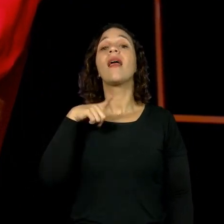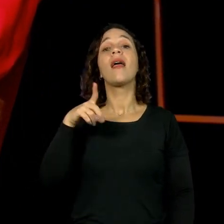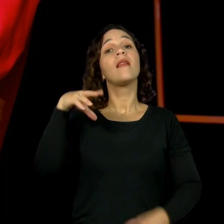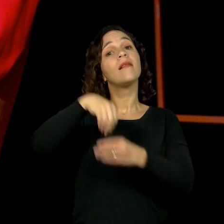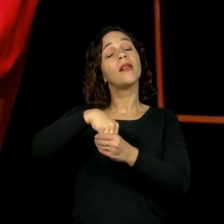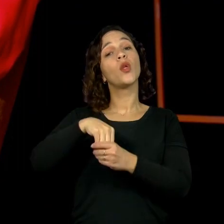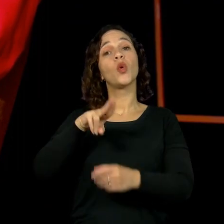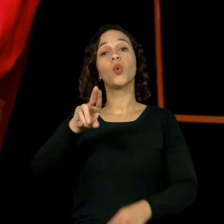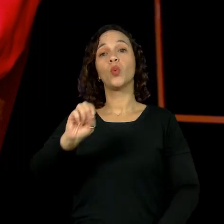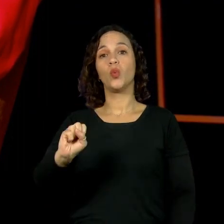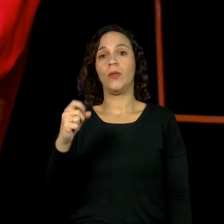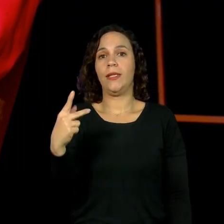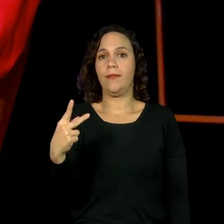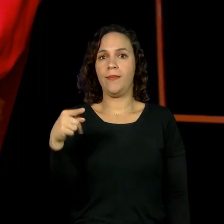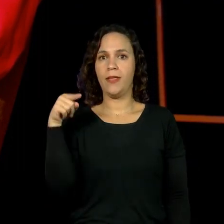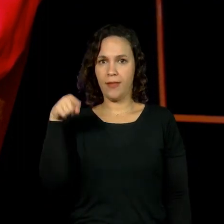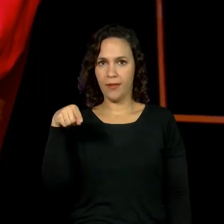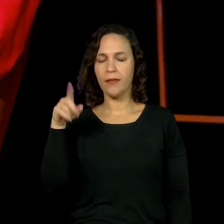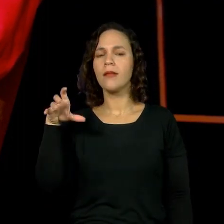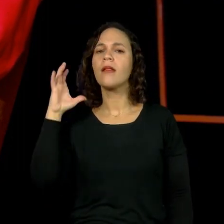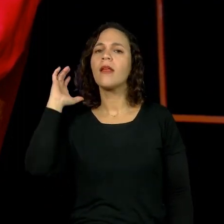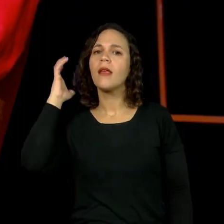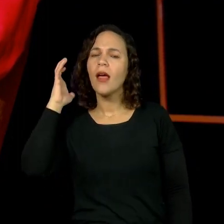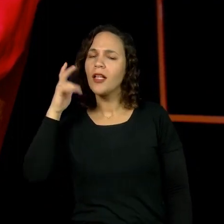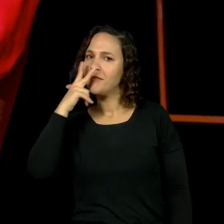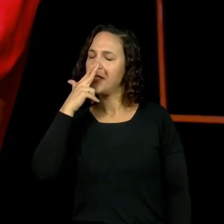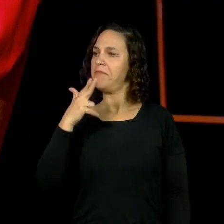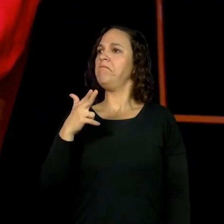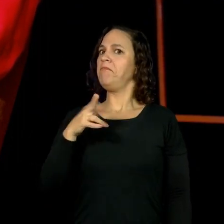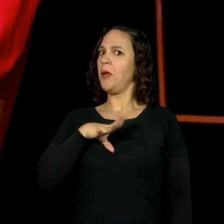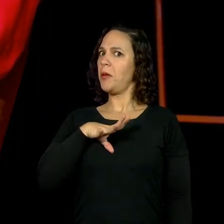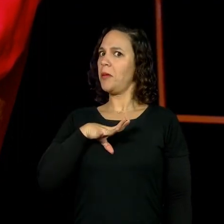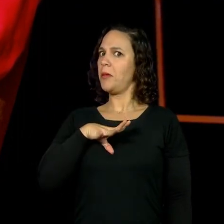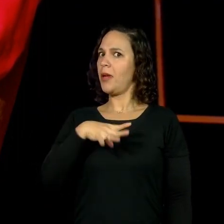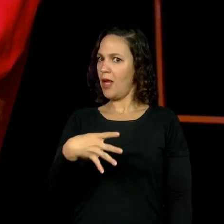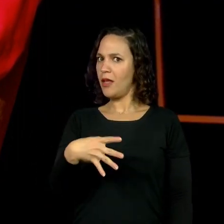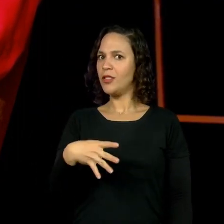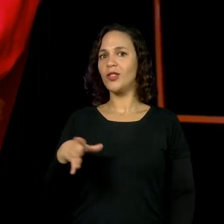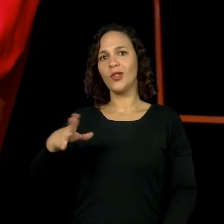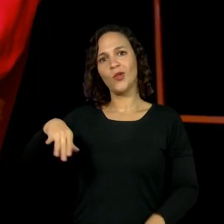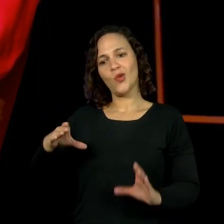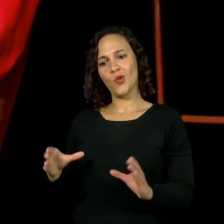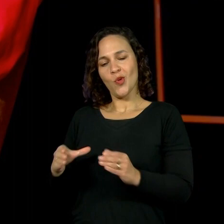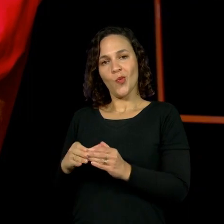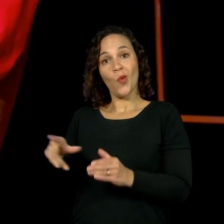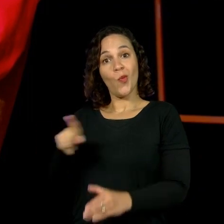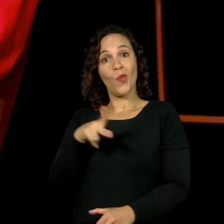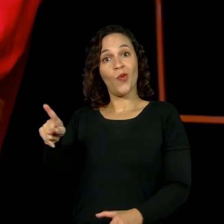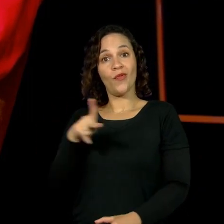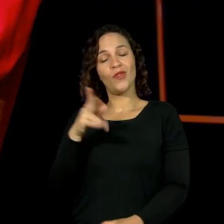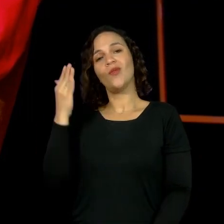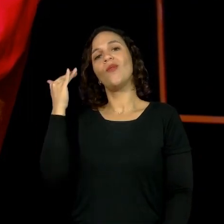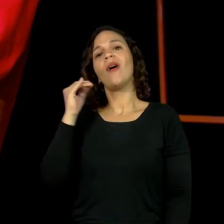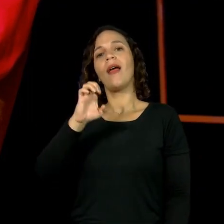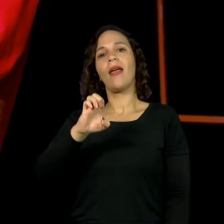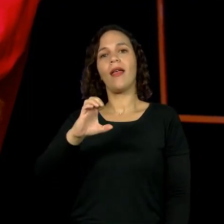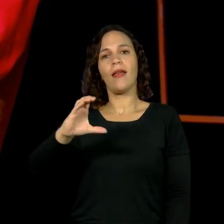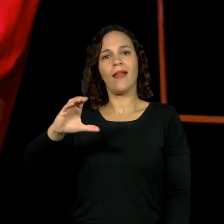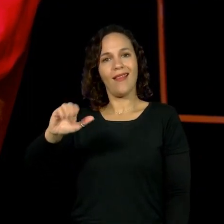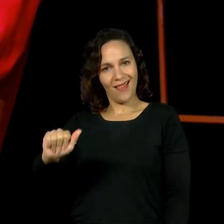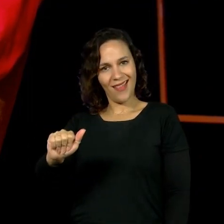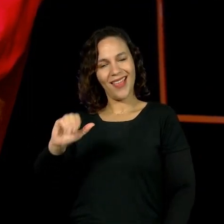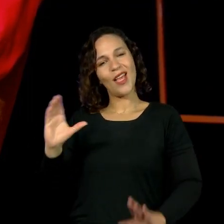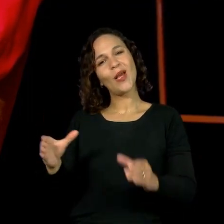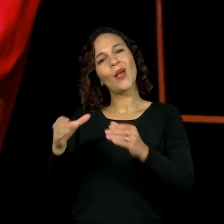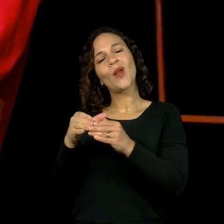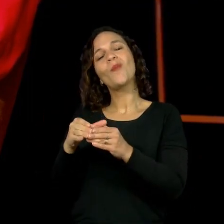um programa que foi de uma audácia, praticamente, de um grupo de professores da ECA, as Comunicações e Artes, né,